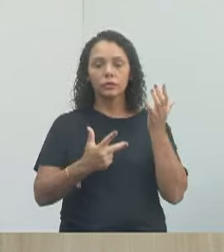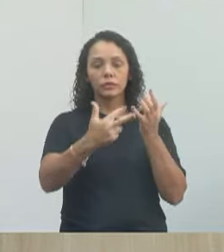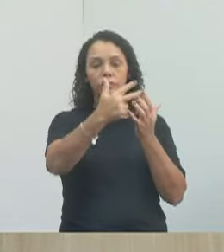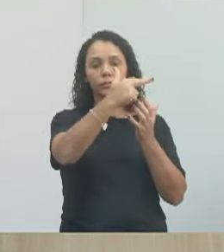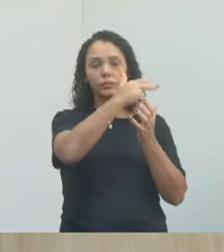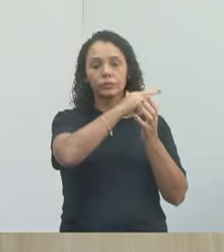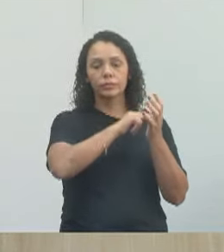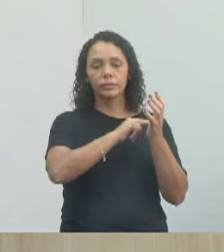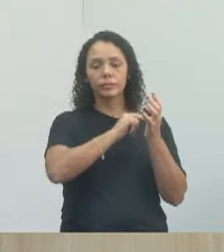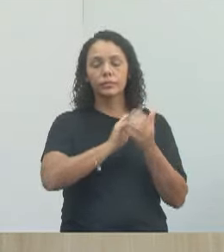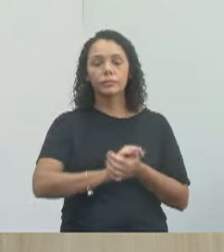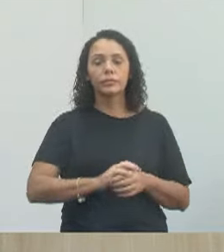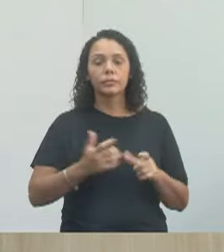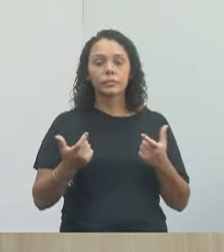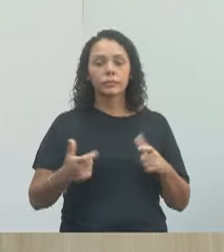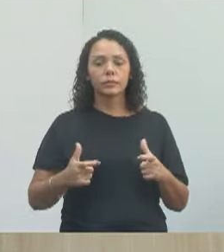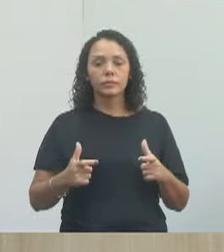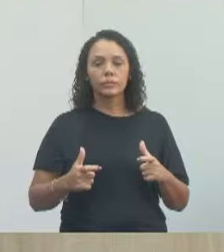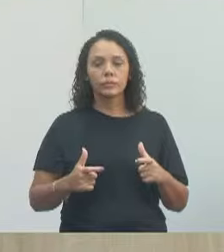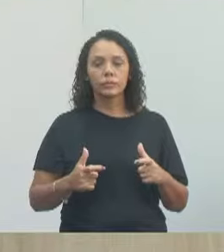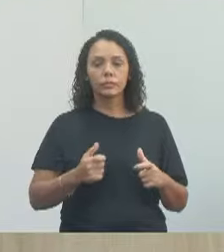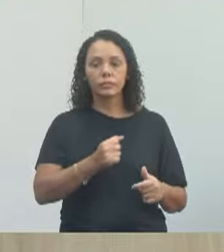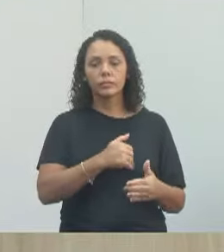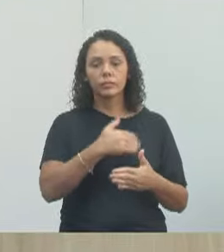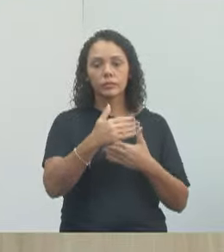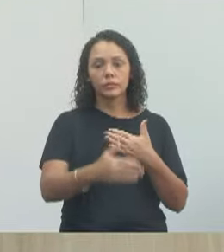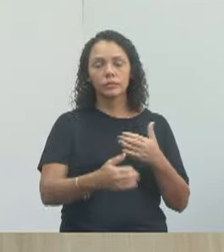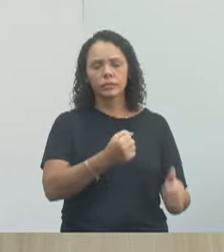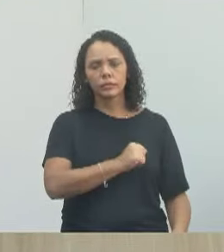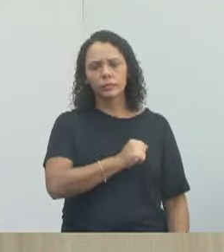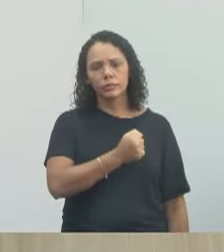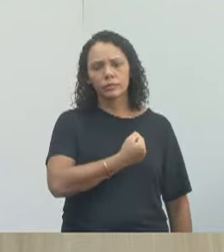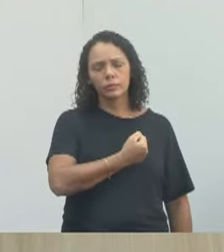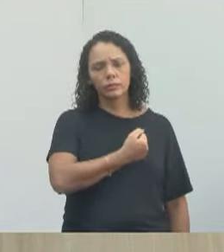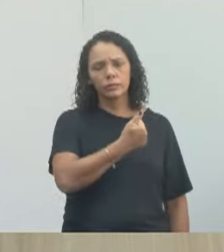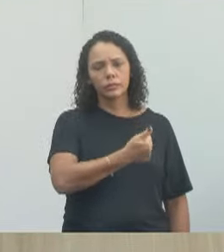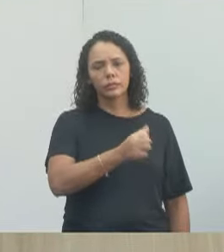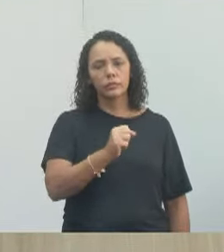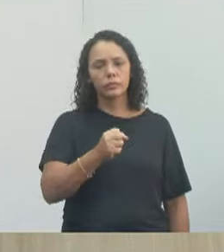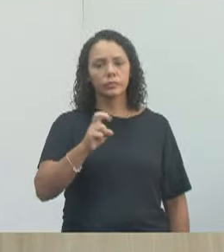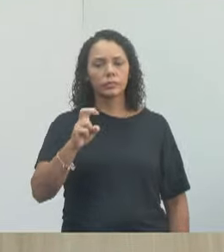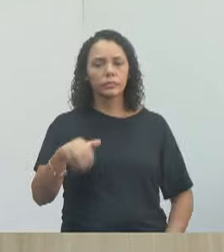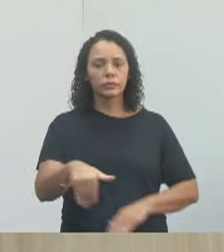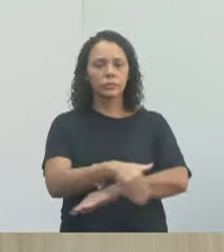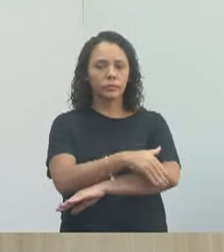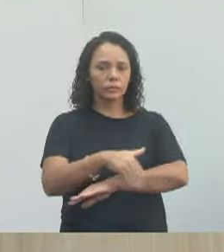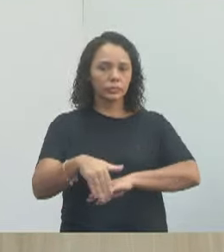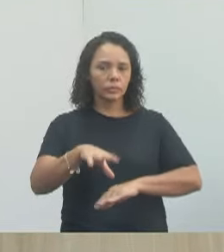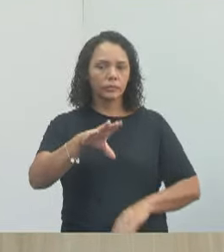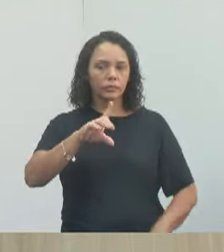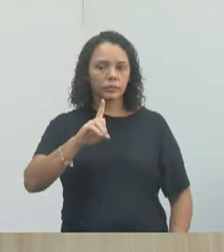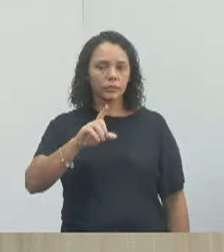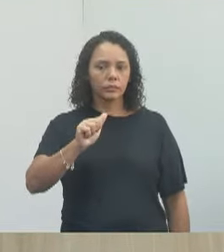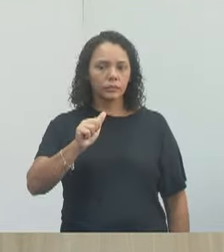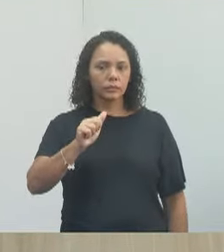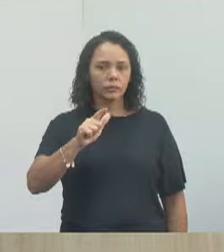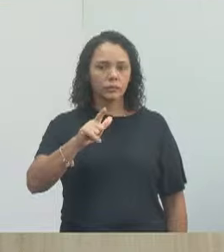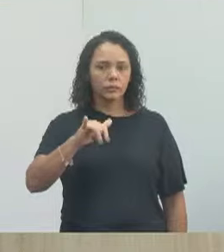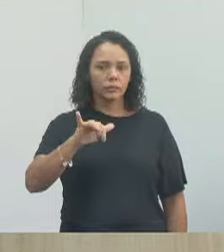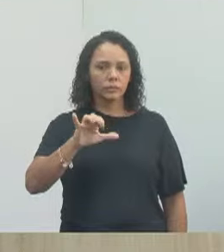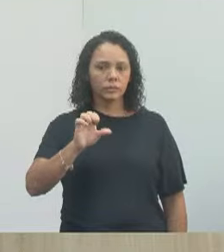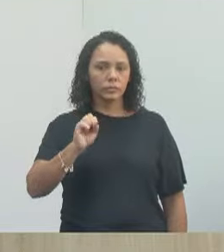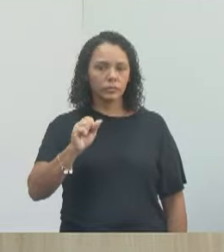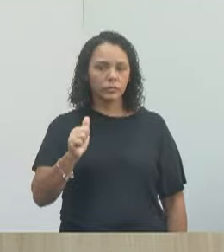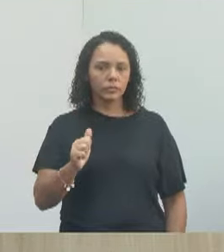Árvores existentes de fronte ao número 185 da Rua das Dálias no Parque Santo